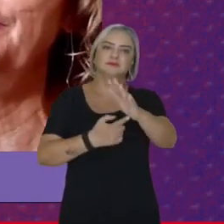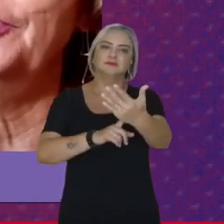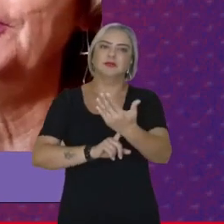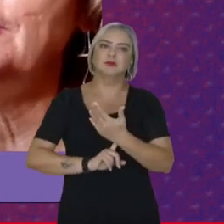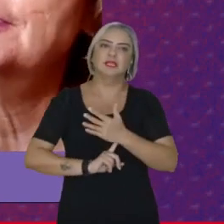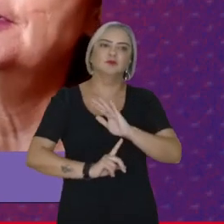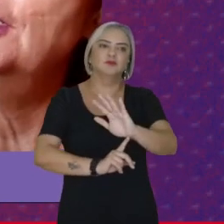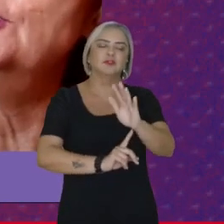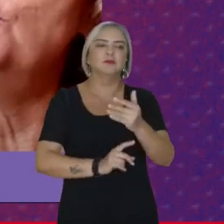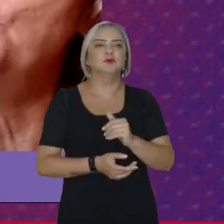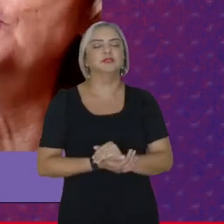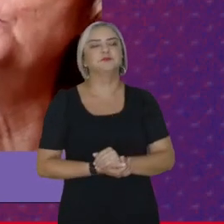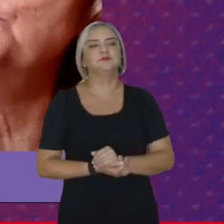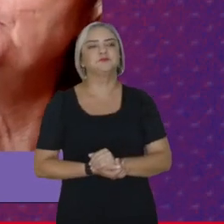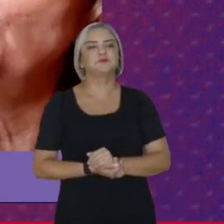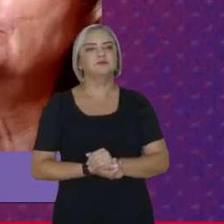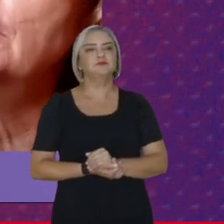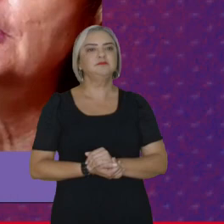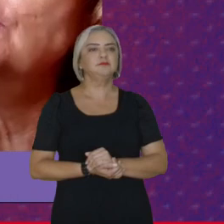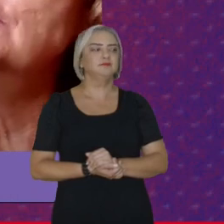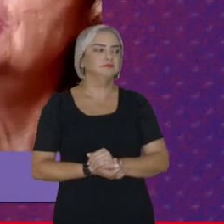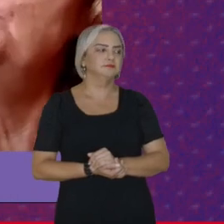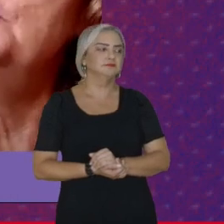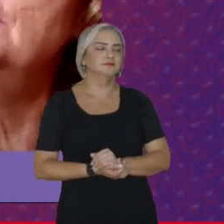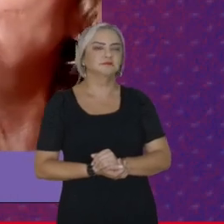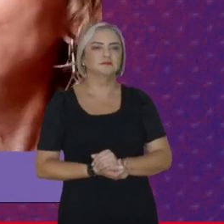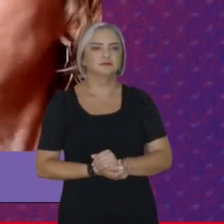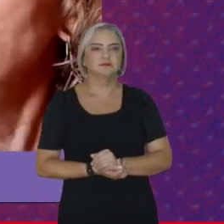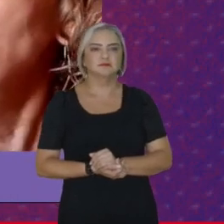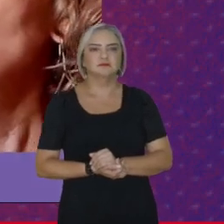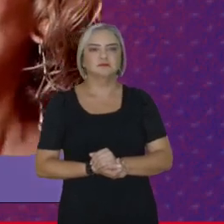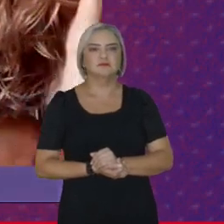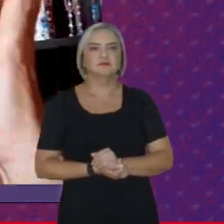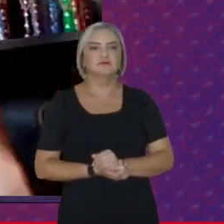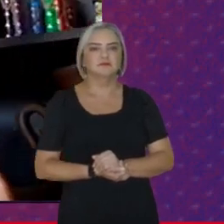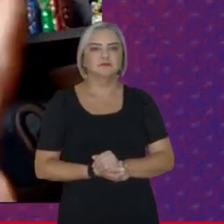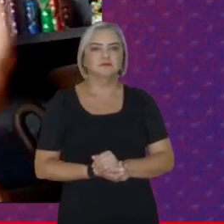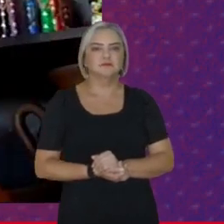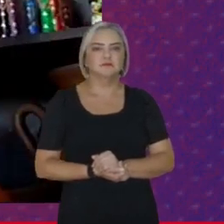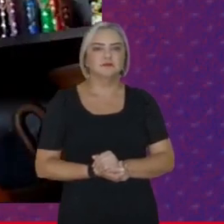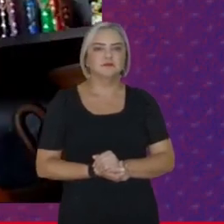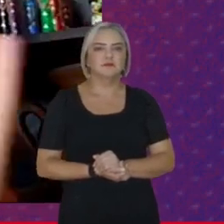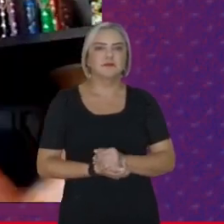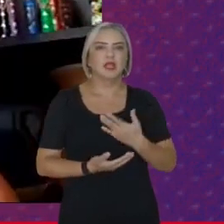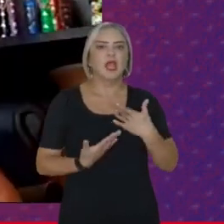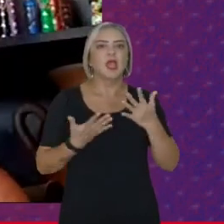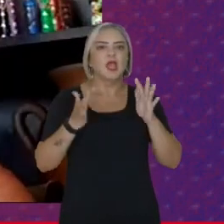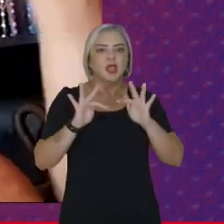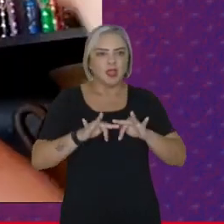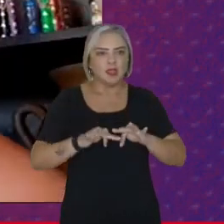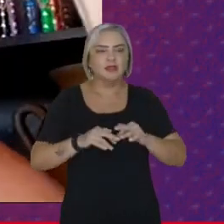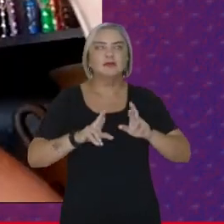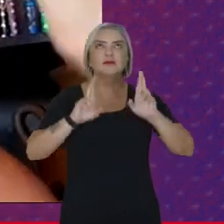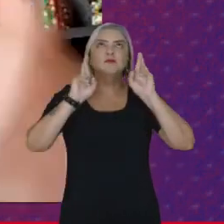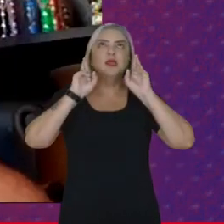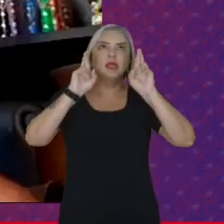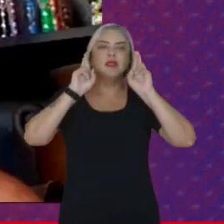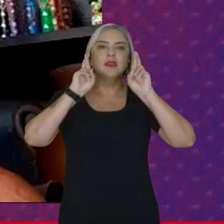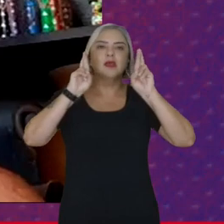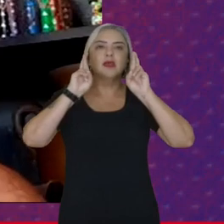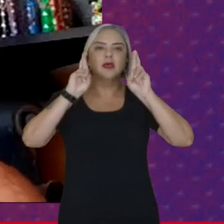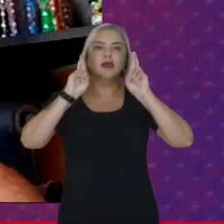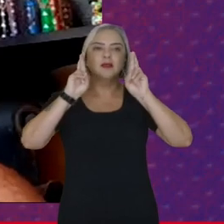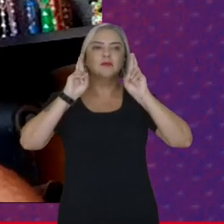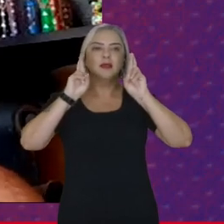desafios pela frente. Esse ano é um ano muito importante, né? Um ano onde finalmente esperamos em Deus